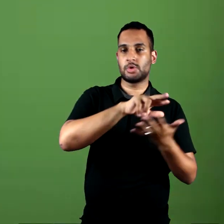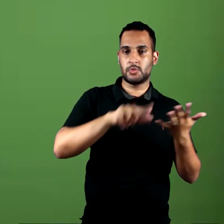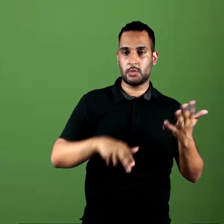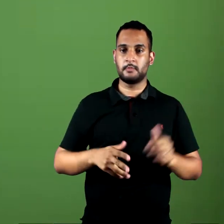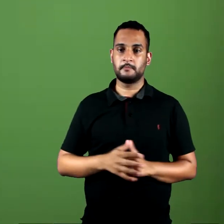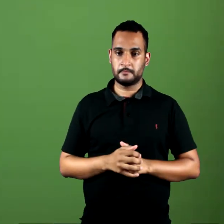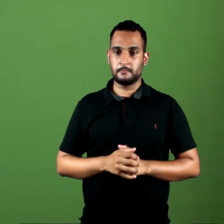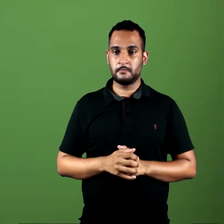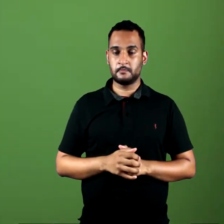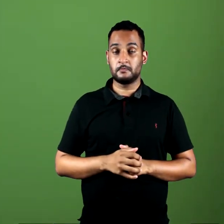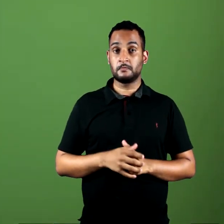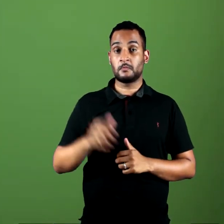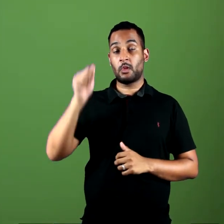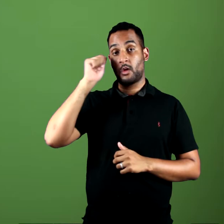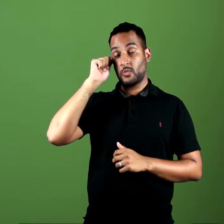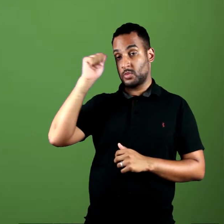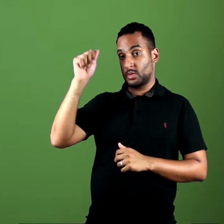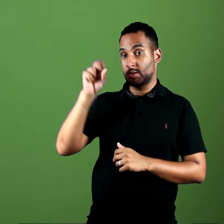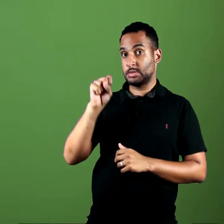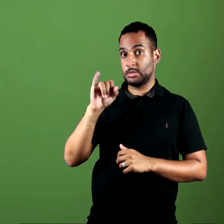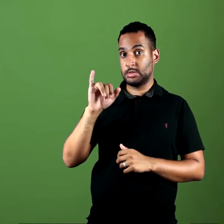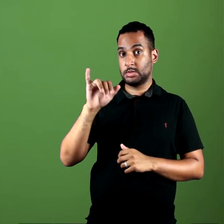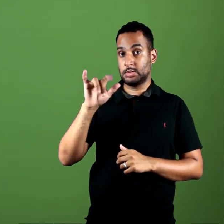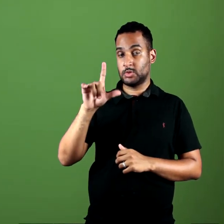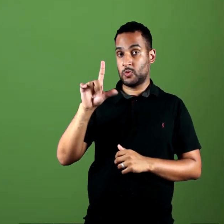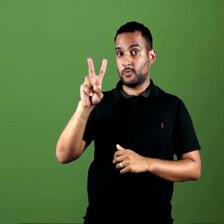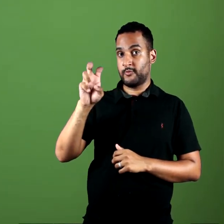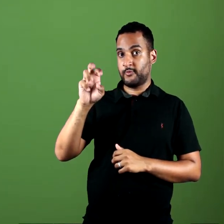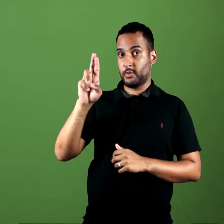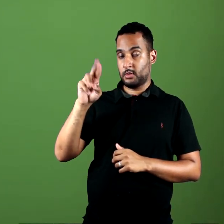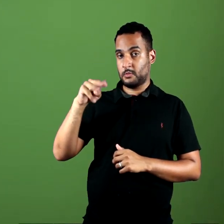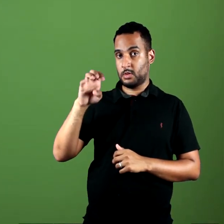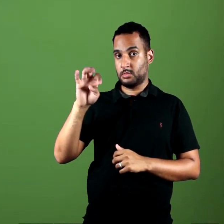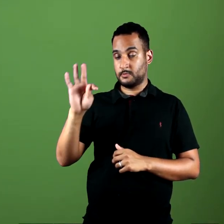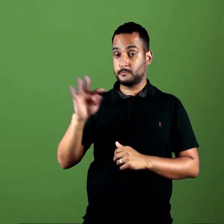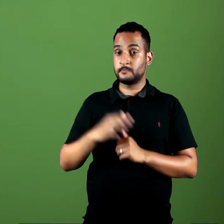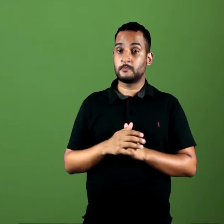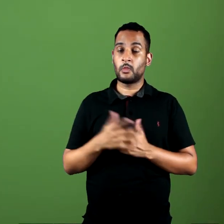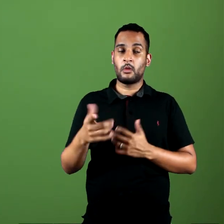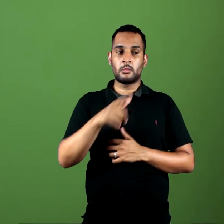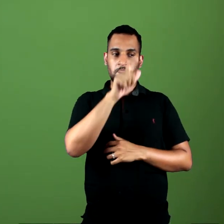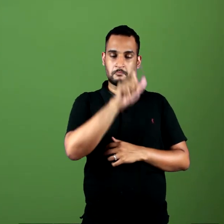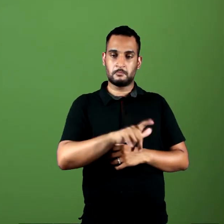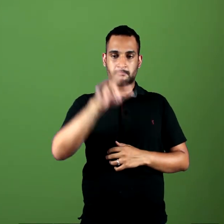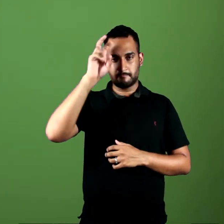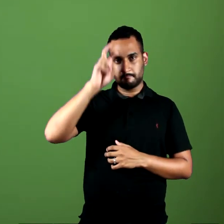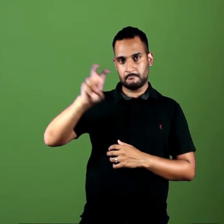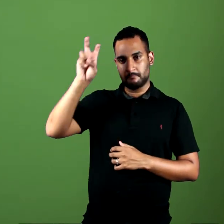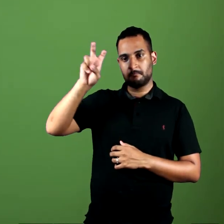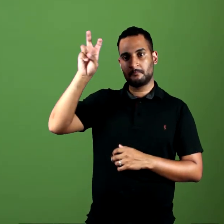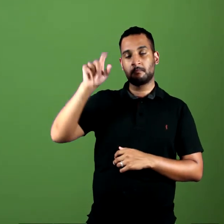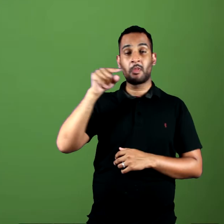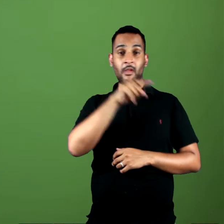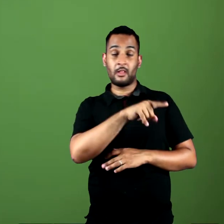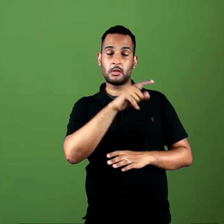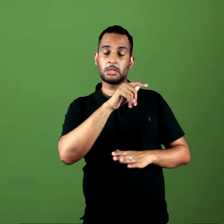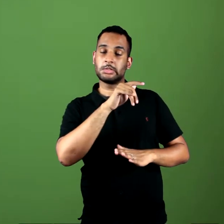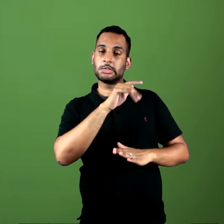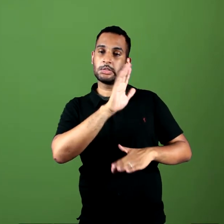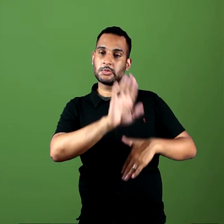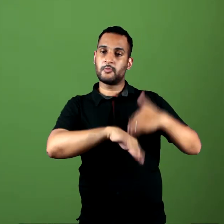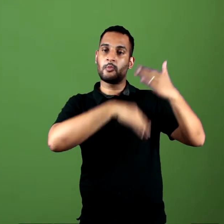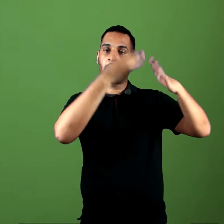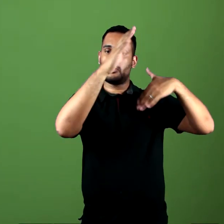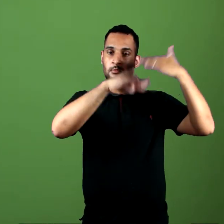diferentes. Silverman define o superdotado como um indivíduo que possui um